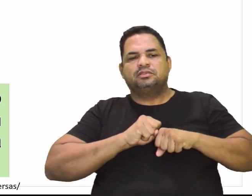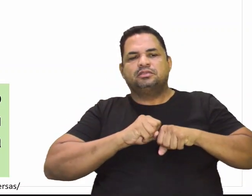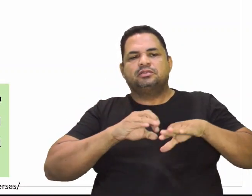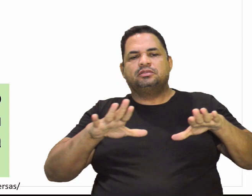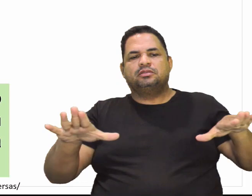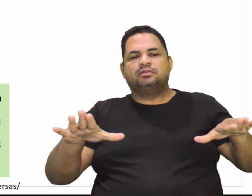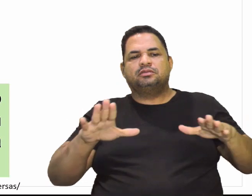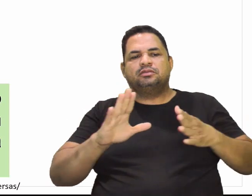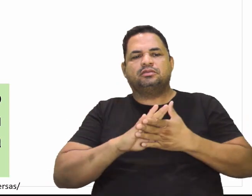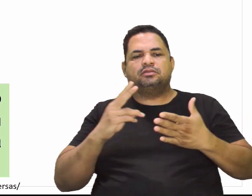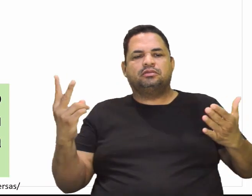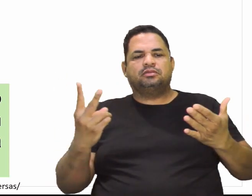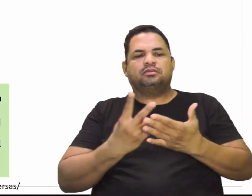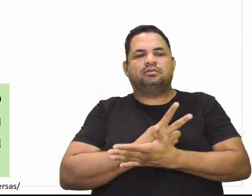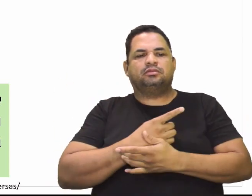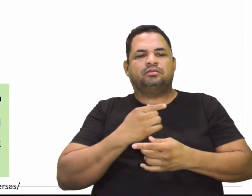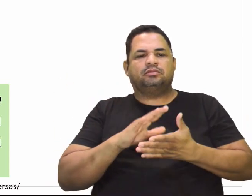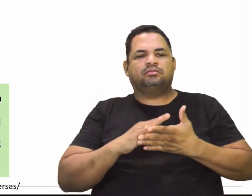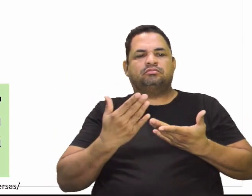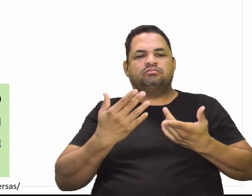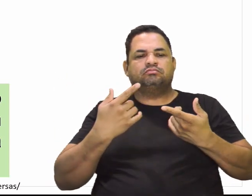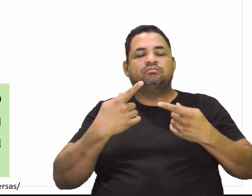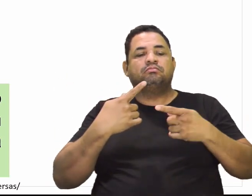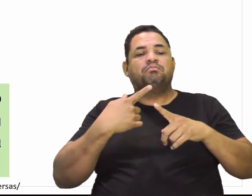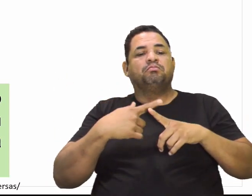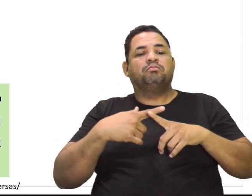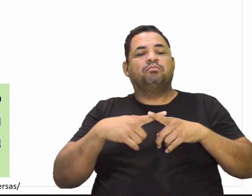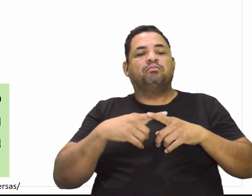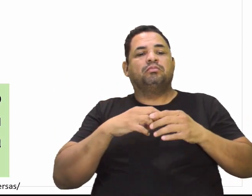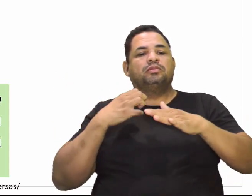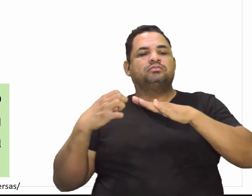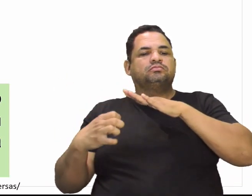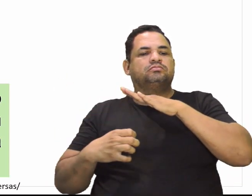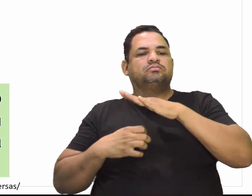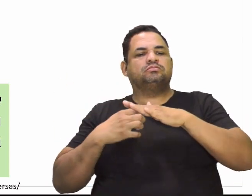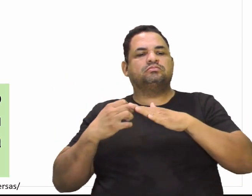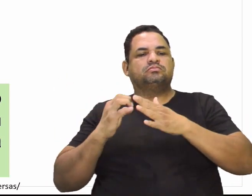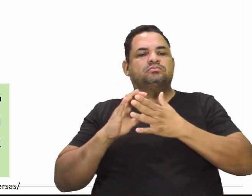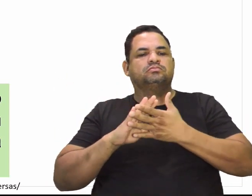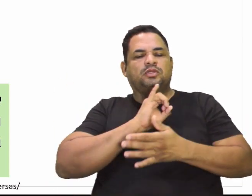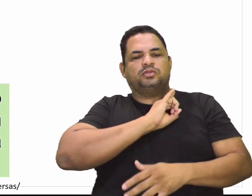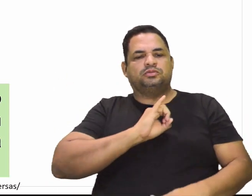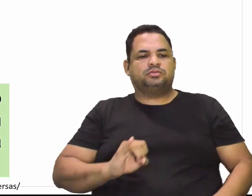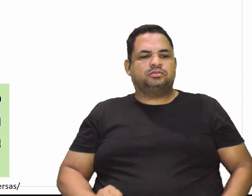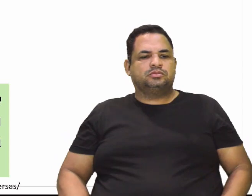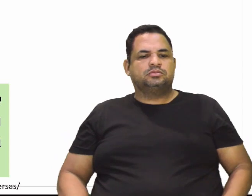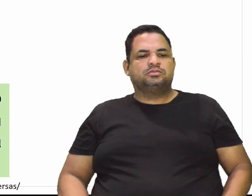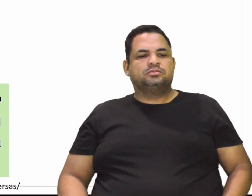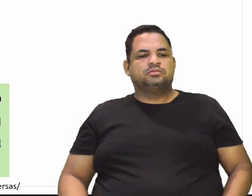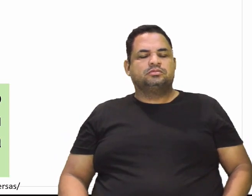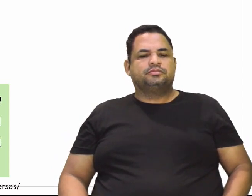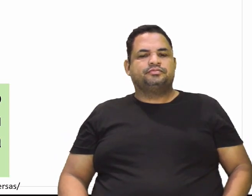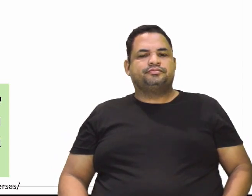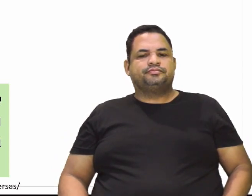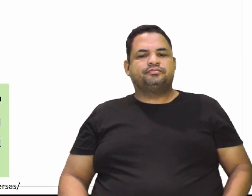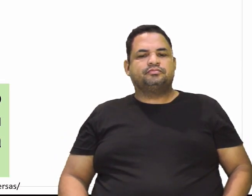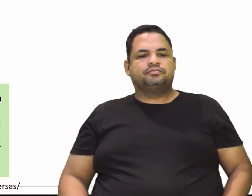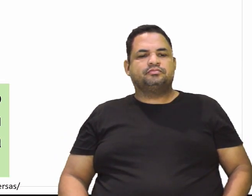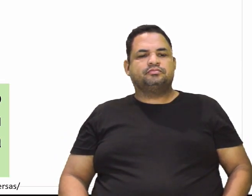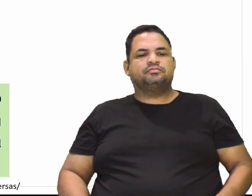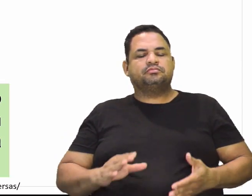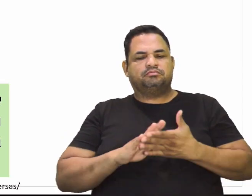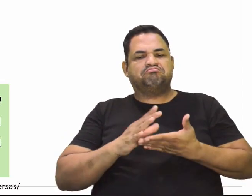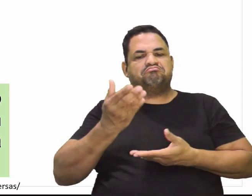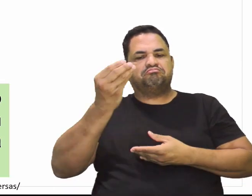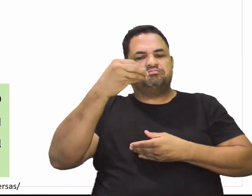foi somente possível graças ao empreendedorismo dos imperadores que passaram e que